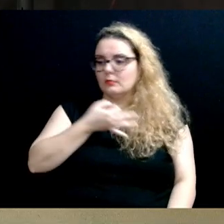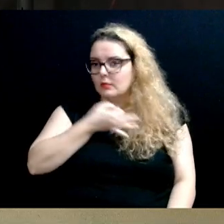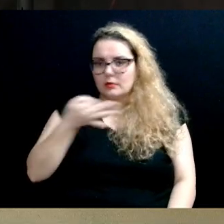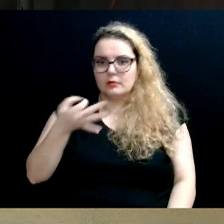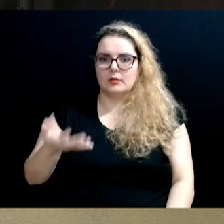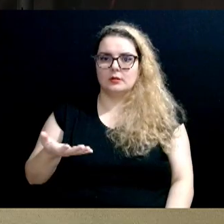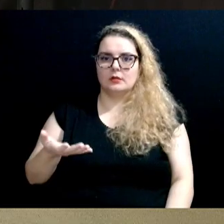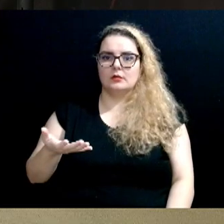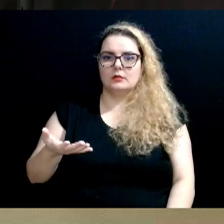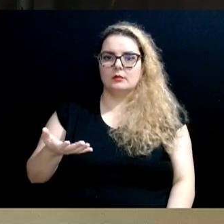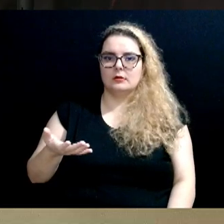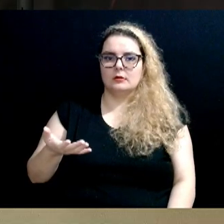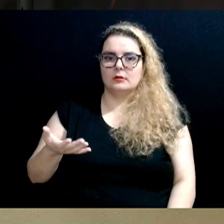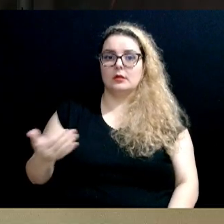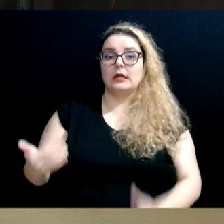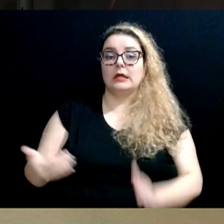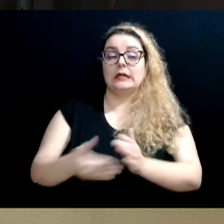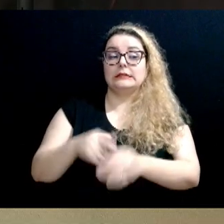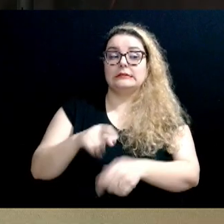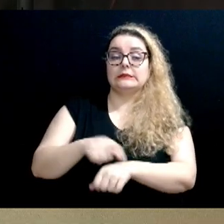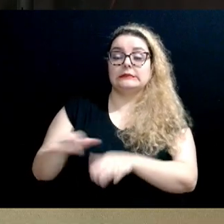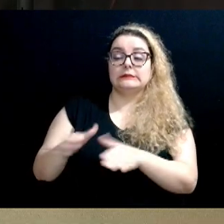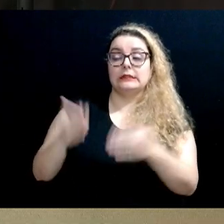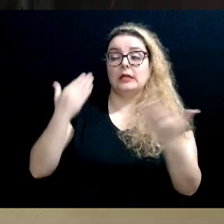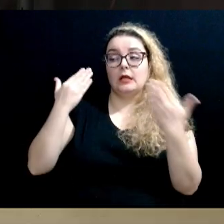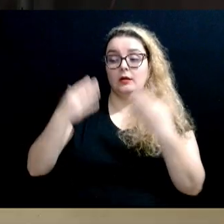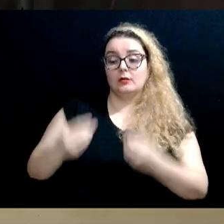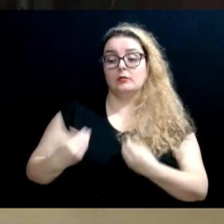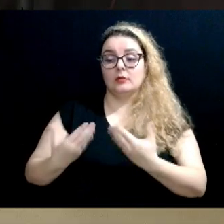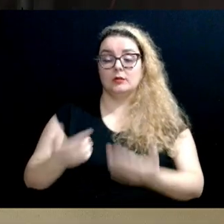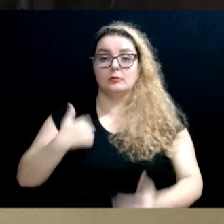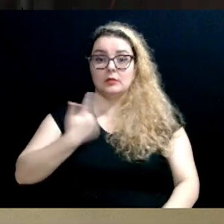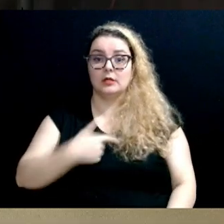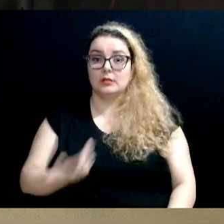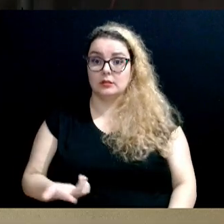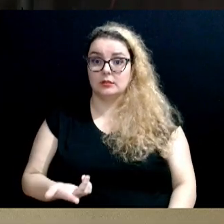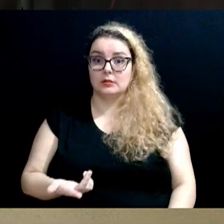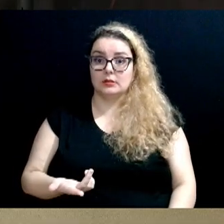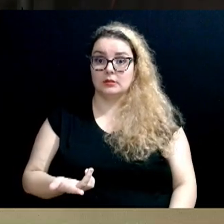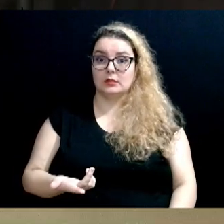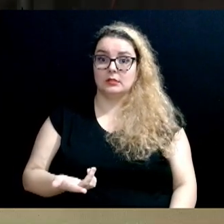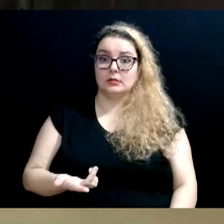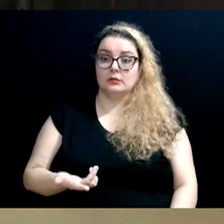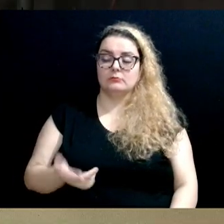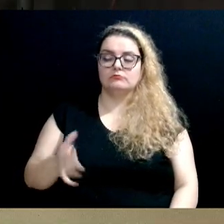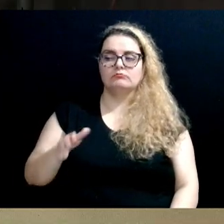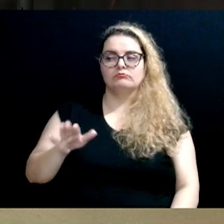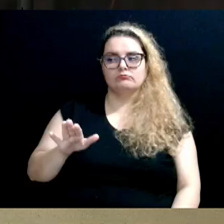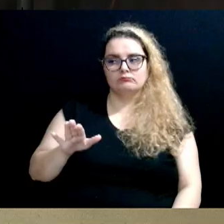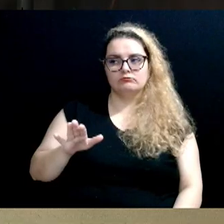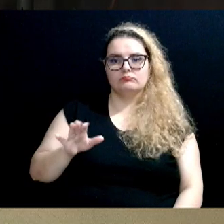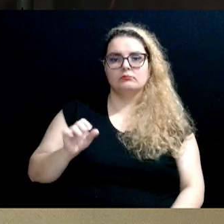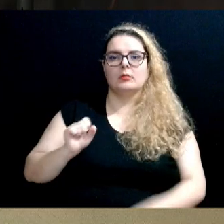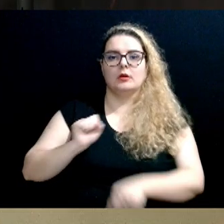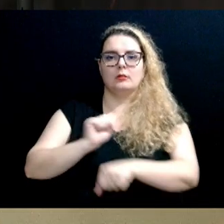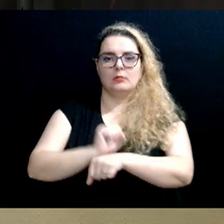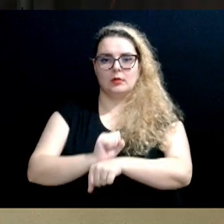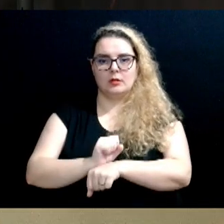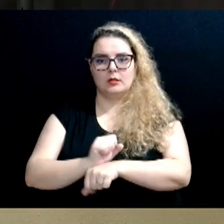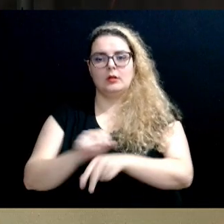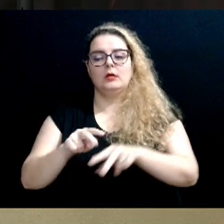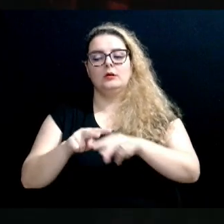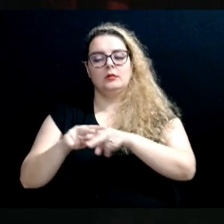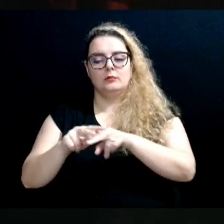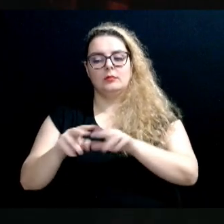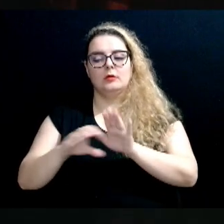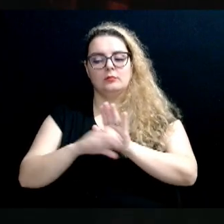Que ponto a psicologia traz pra gente que, peraí, tá na hora de parar, vamos rever esse conceito, você